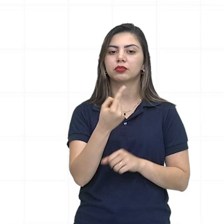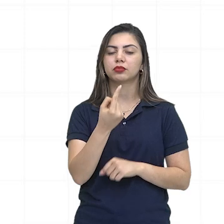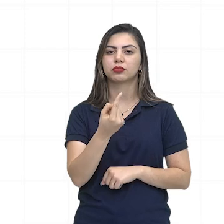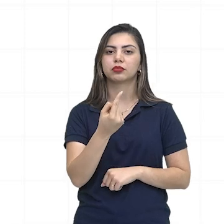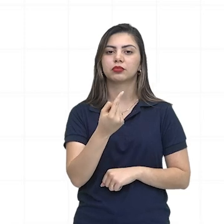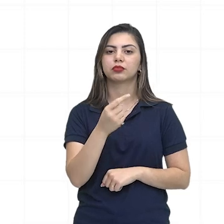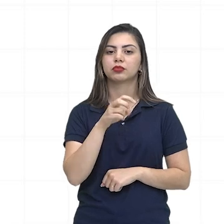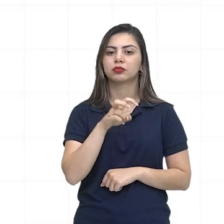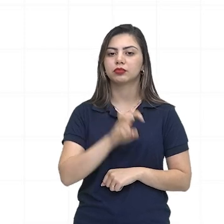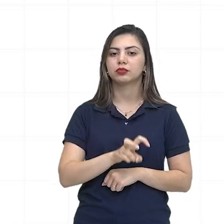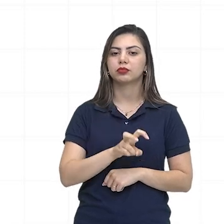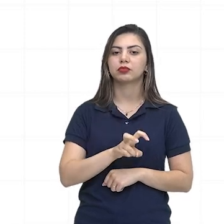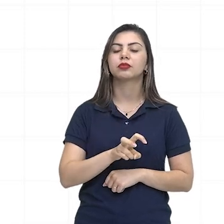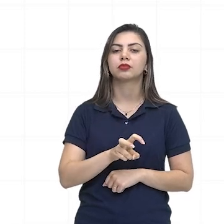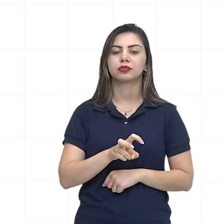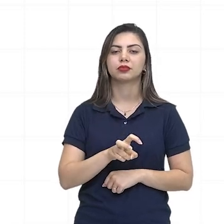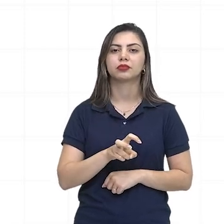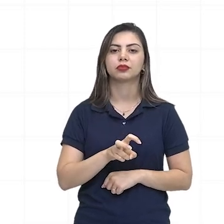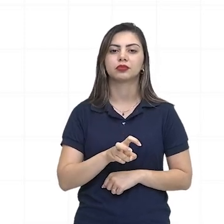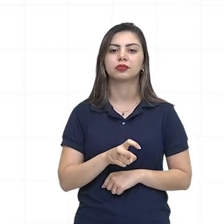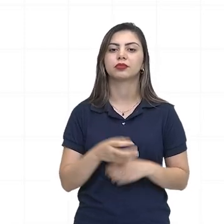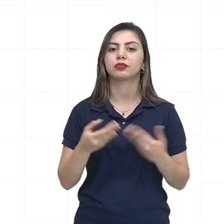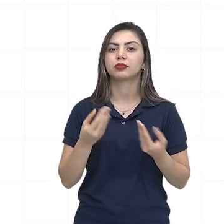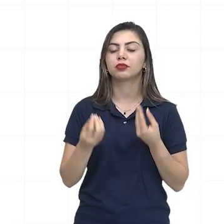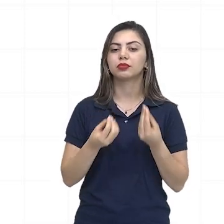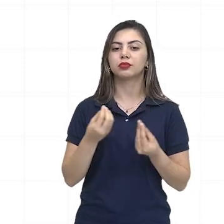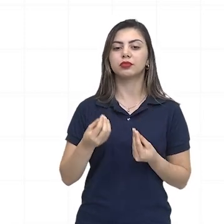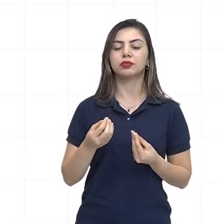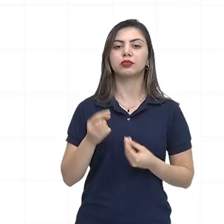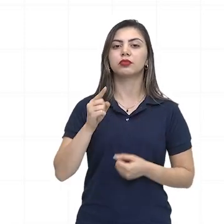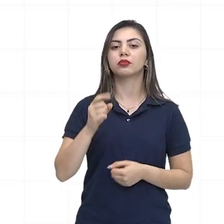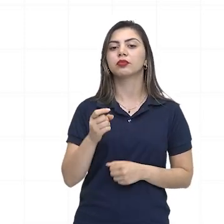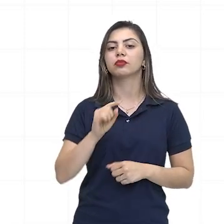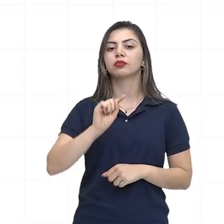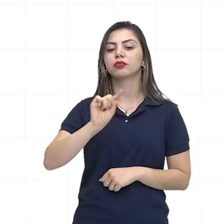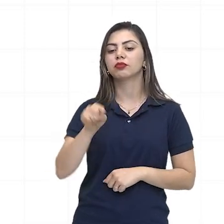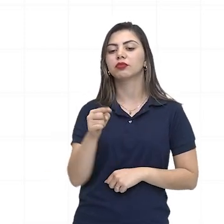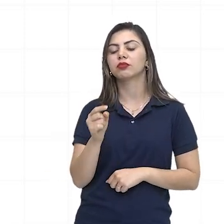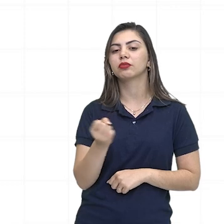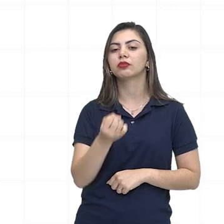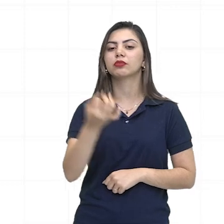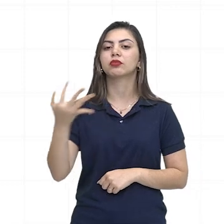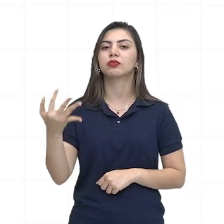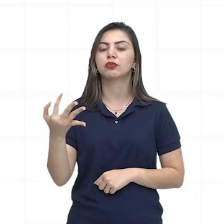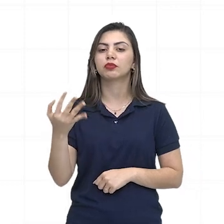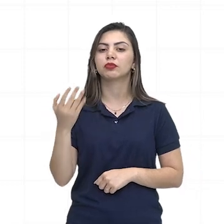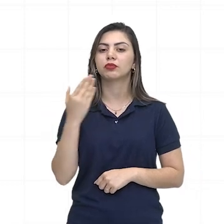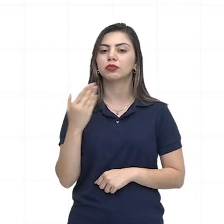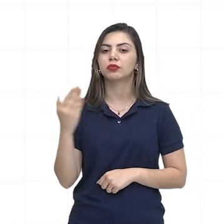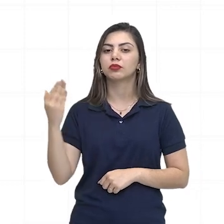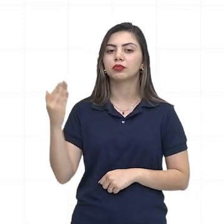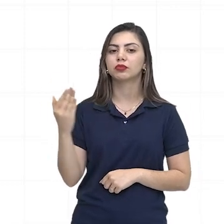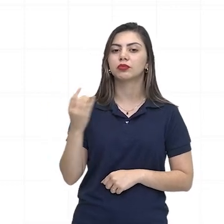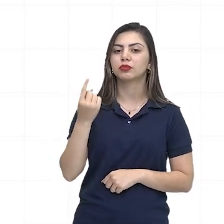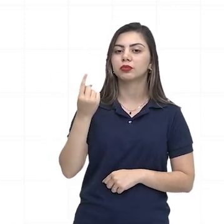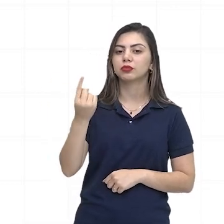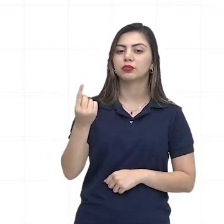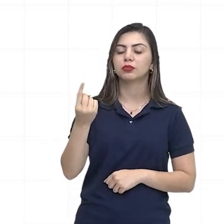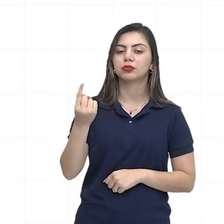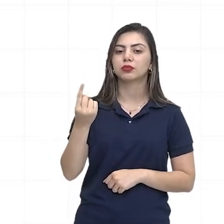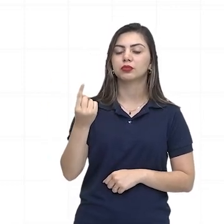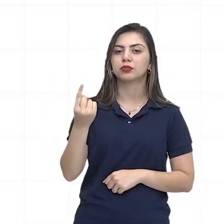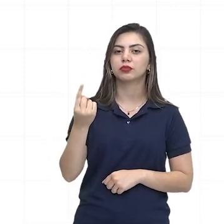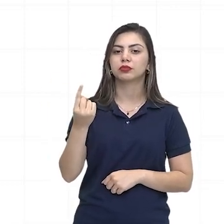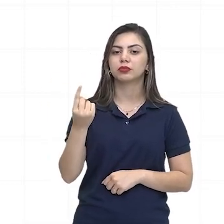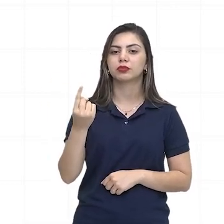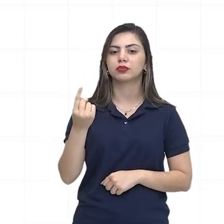1, 5. Agora a gente vai contar a quantidade de casas decimais. Temos uma